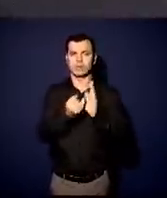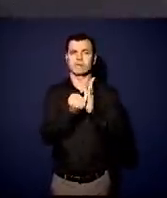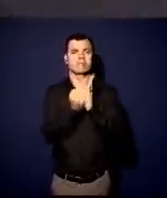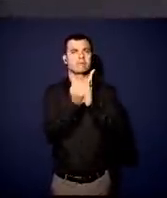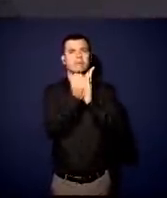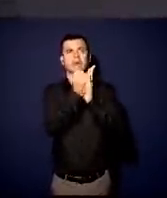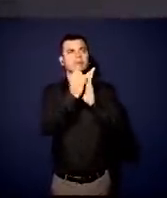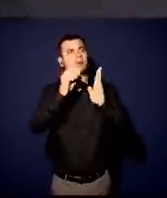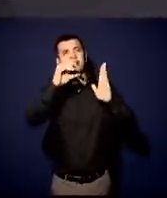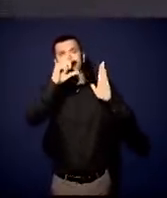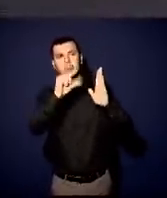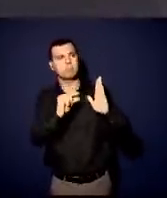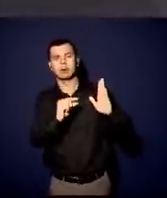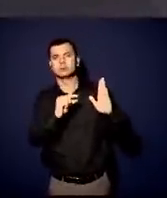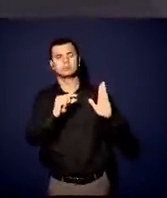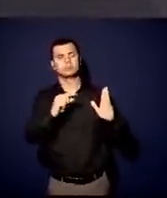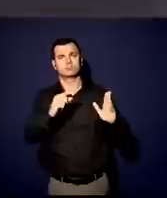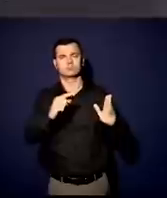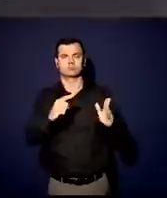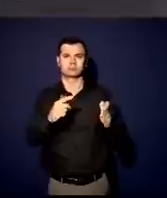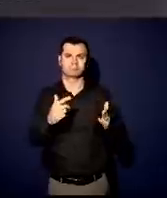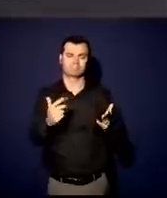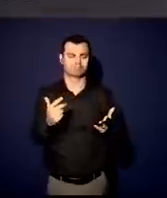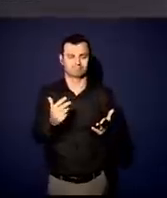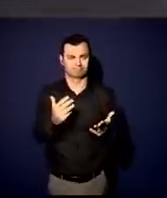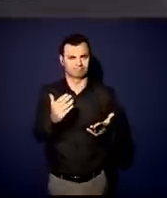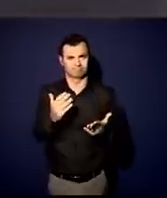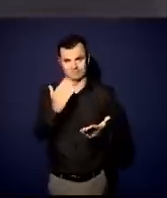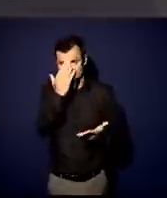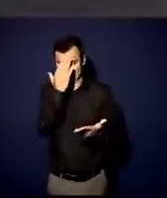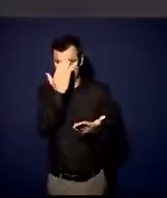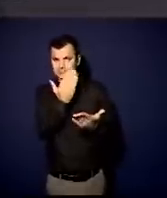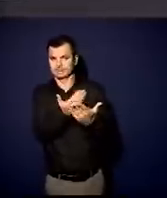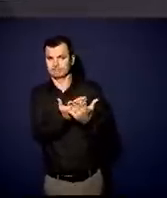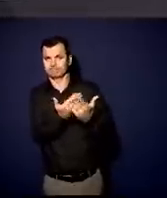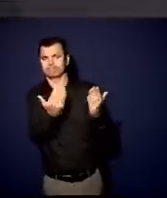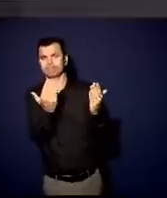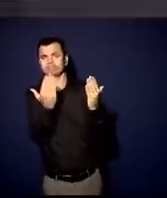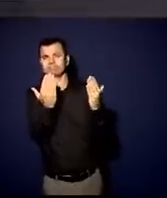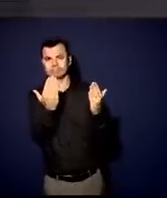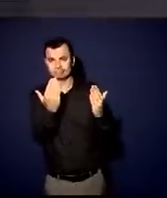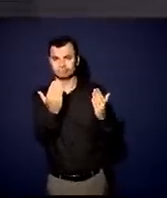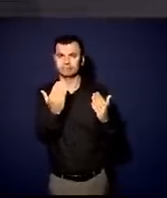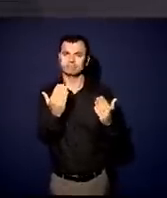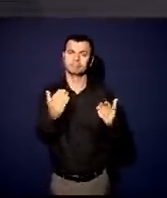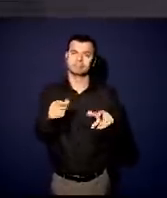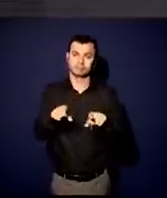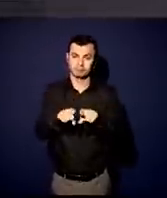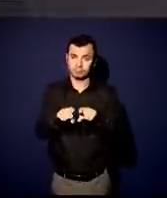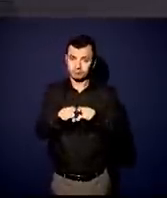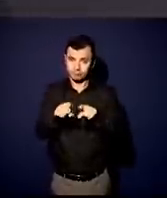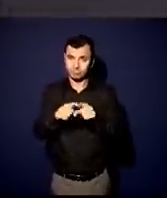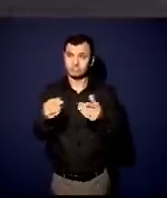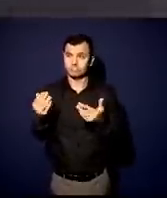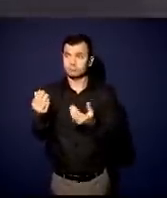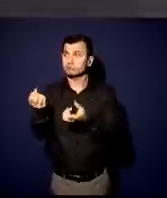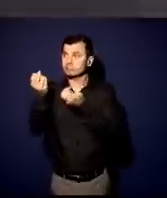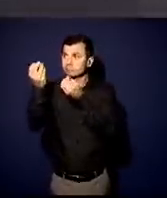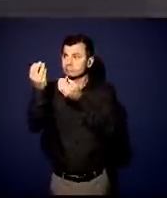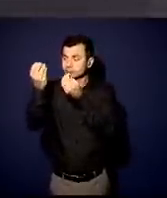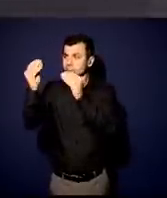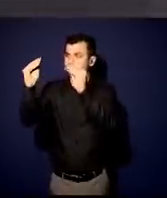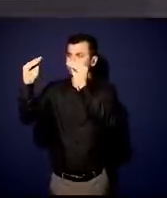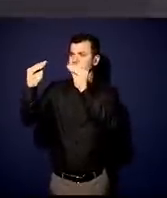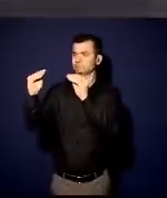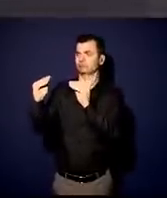não era difícil acreditar nesse caso excitante a margem ficou mais difícil também frente aos dados